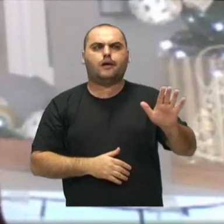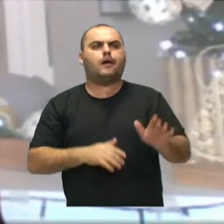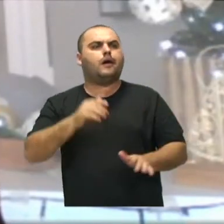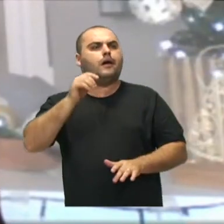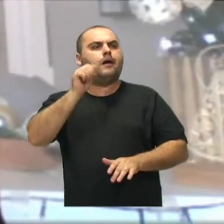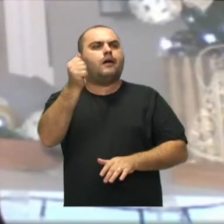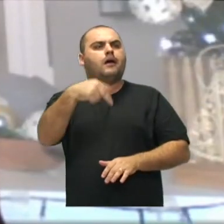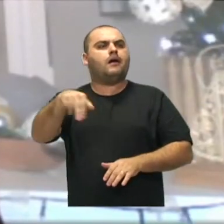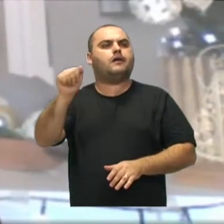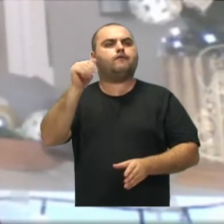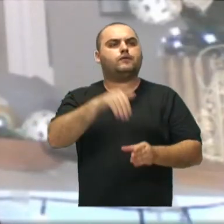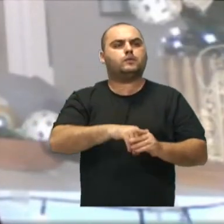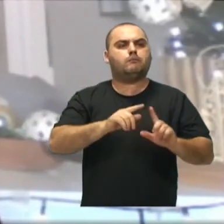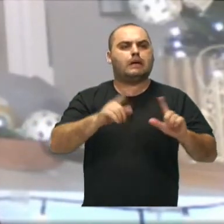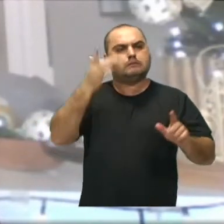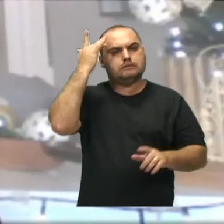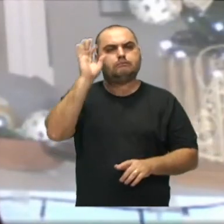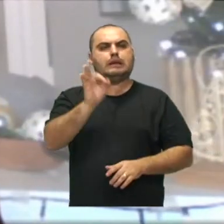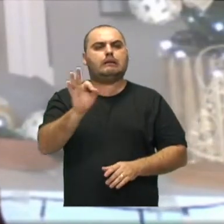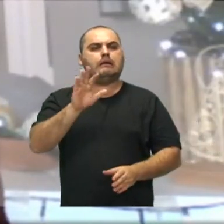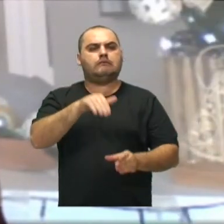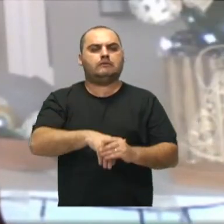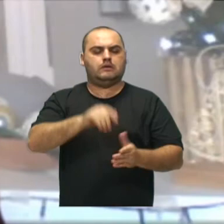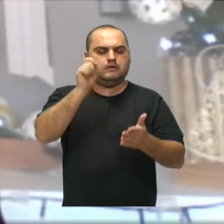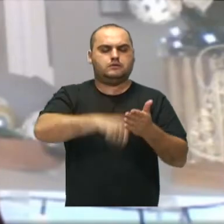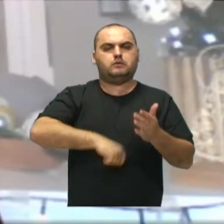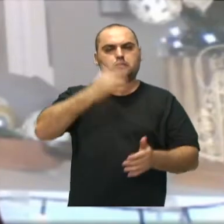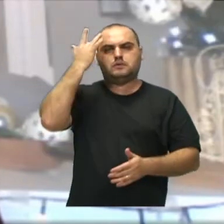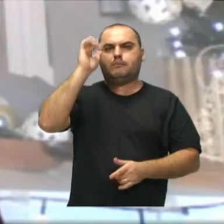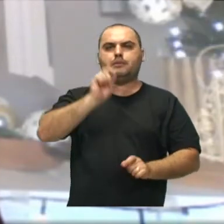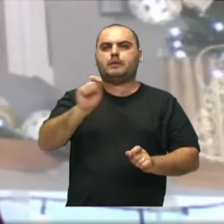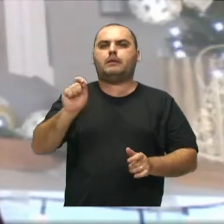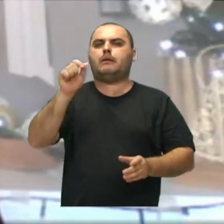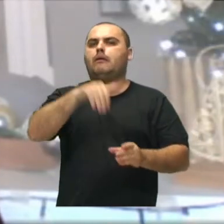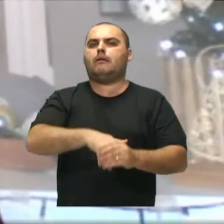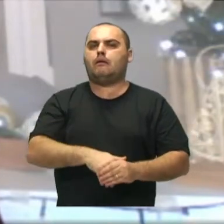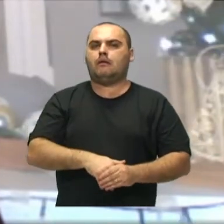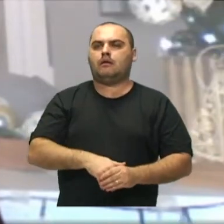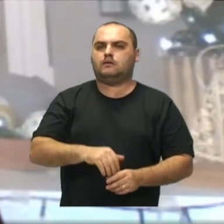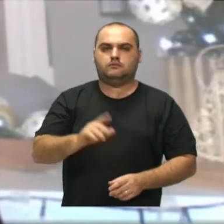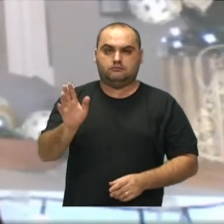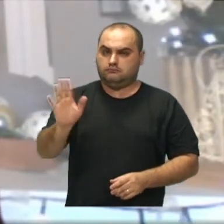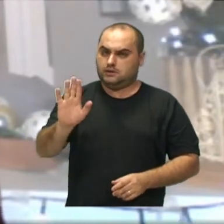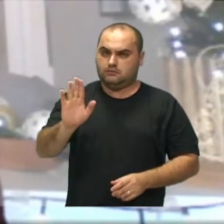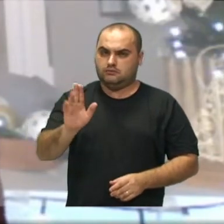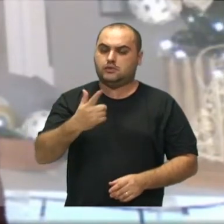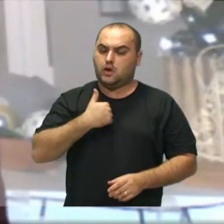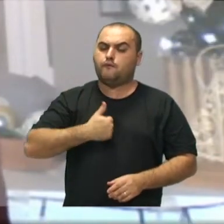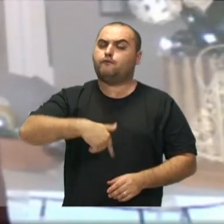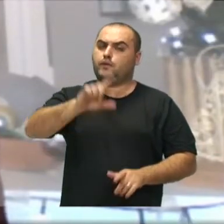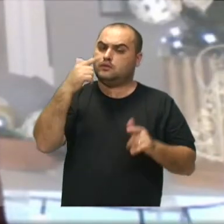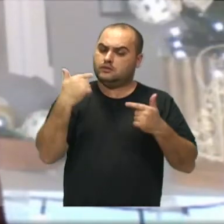votou, mas ela não sabia o que ela estava votando, ela assinou, ela não sabia o que ela estava assinando, isso não existe. Eu vou lá para